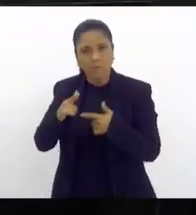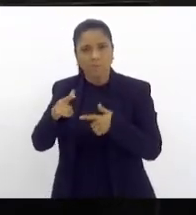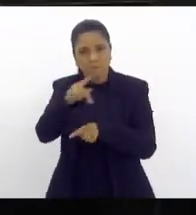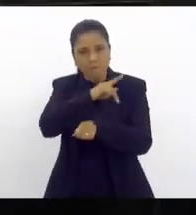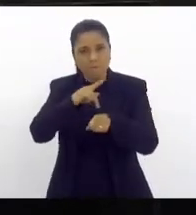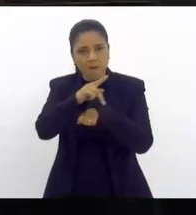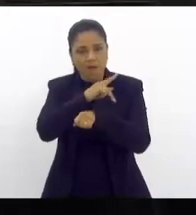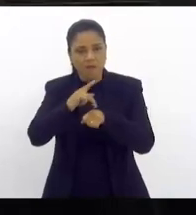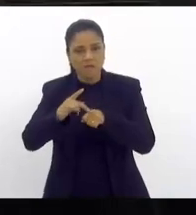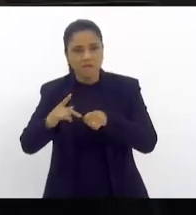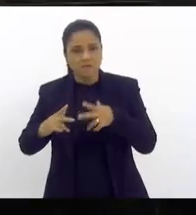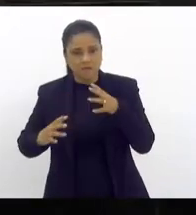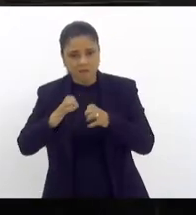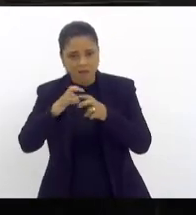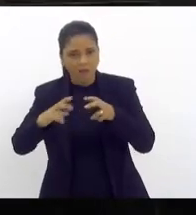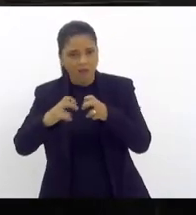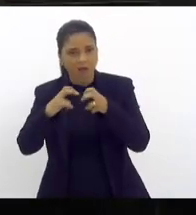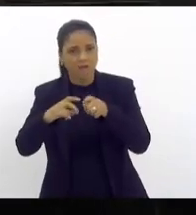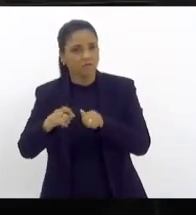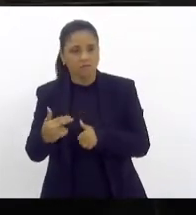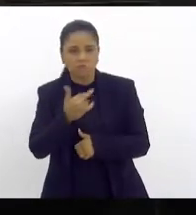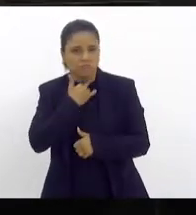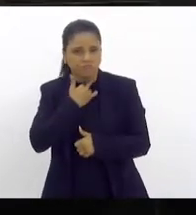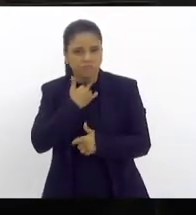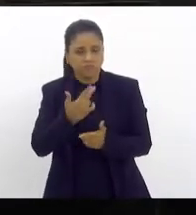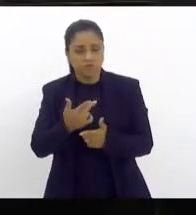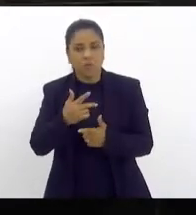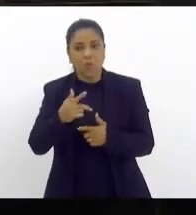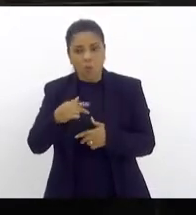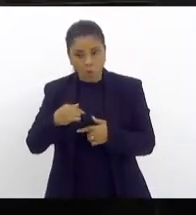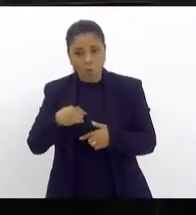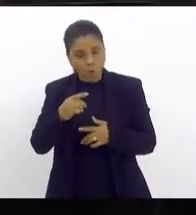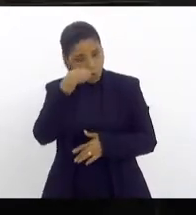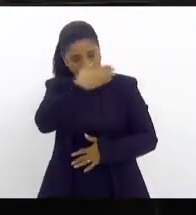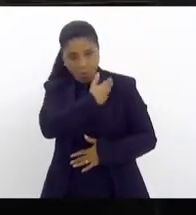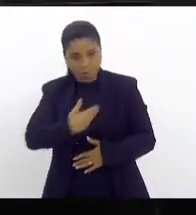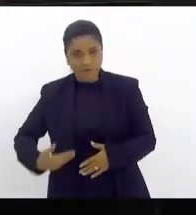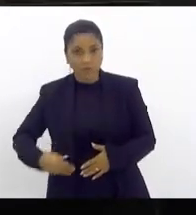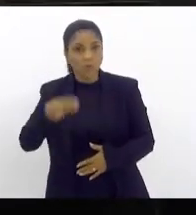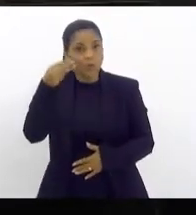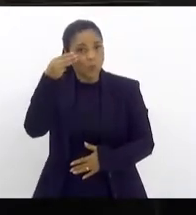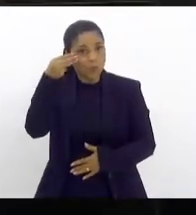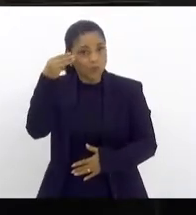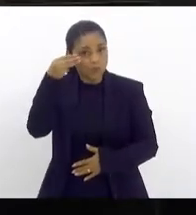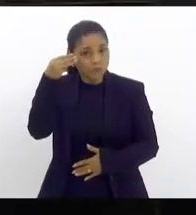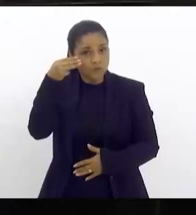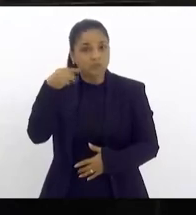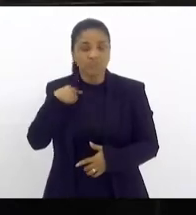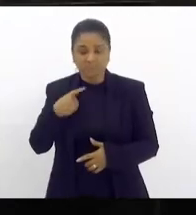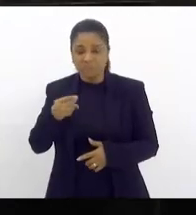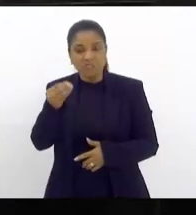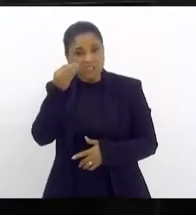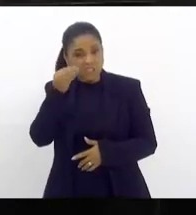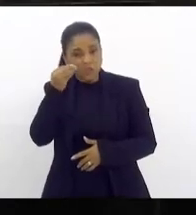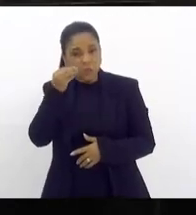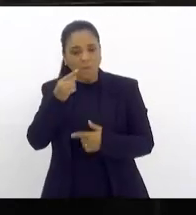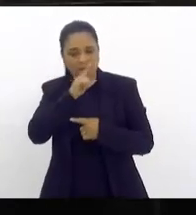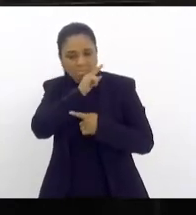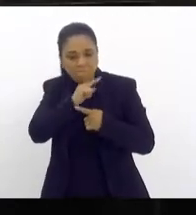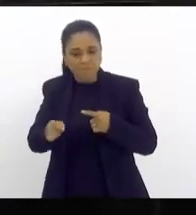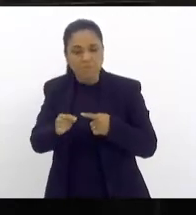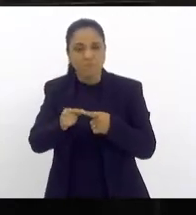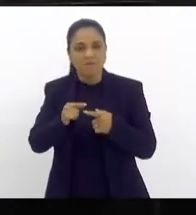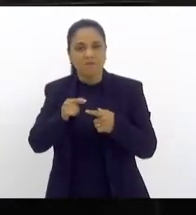o governador o exjuízo na ex-governador ele tentou inclusive caçar o meu mandato né naquela época a gente tinha aqui um monte de Deputados